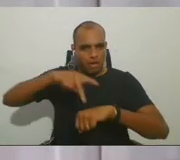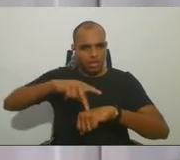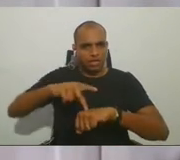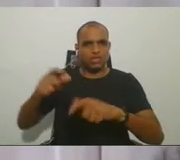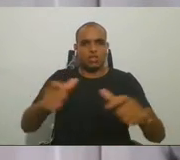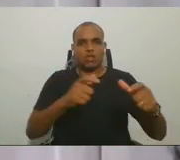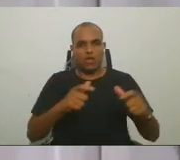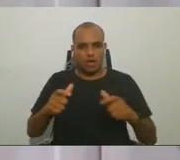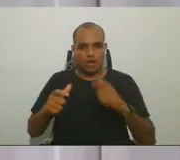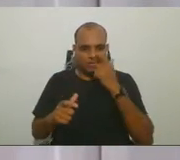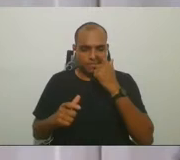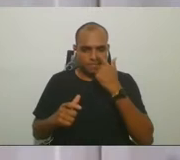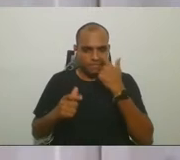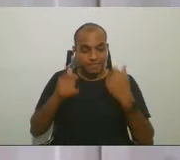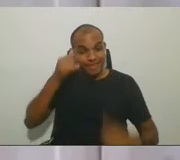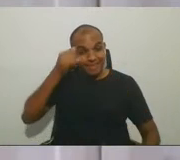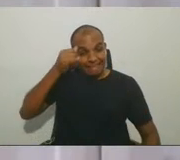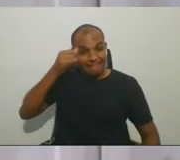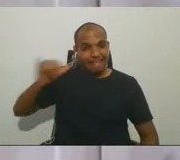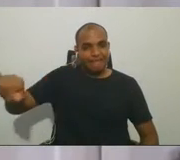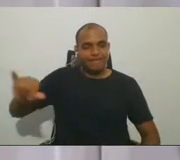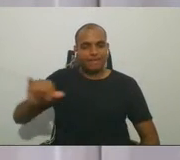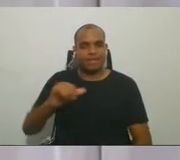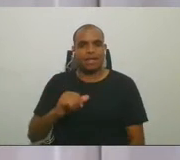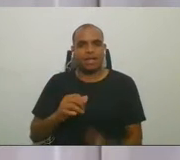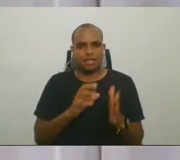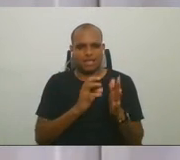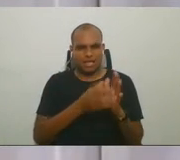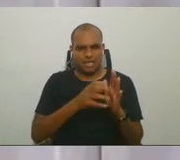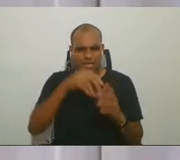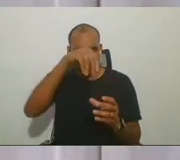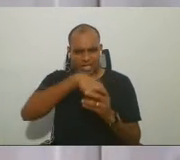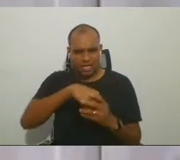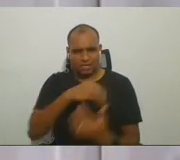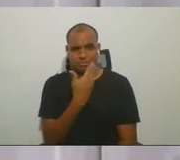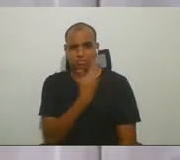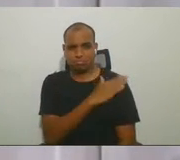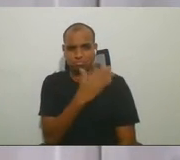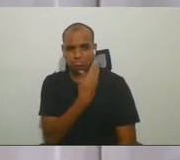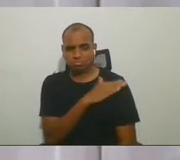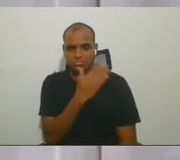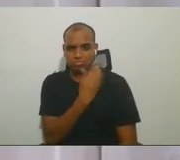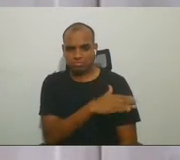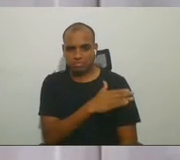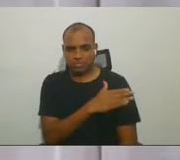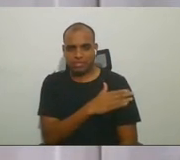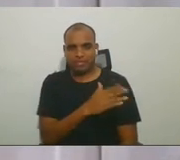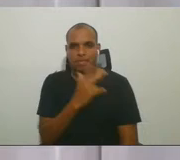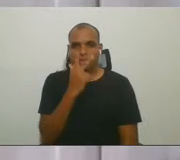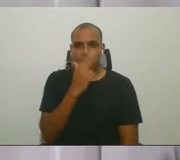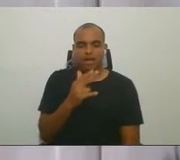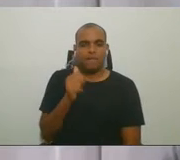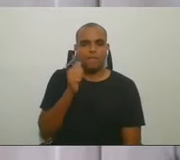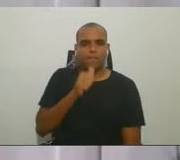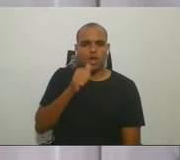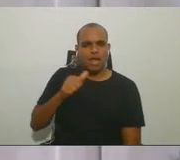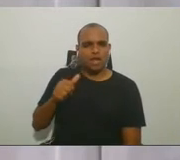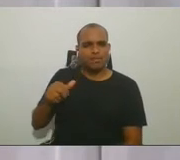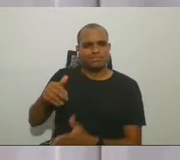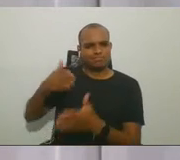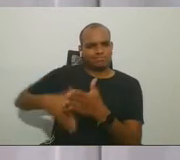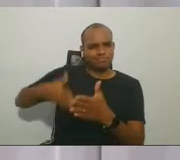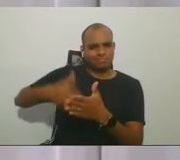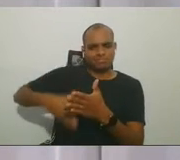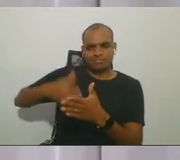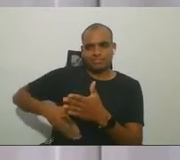Combater práticas discriminatórias dos partidos políticos que restringem a participação